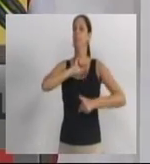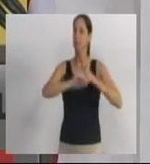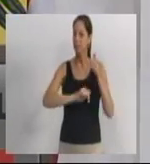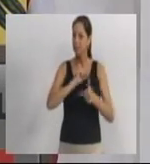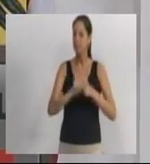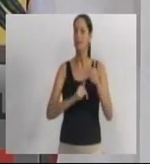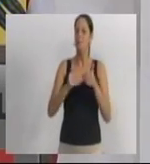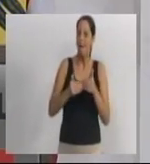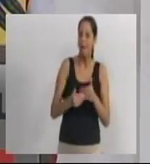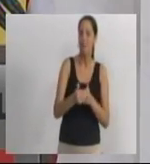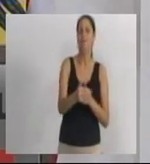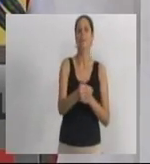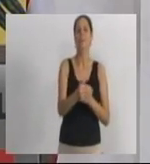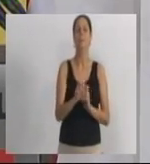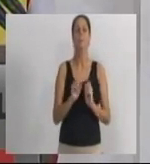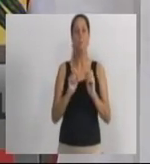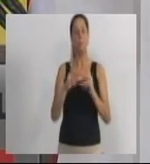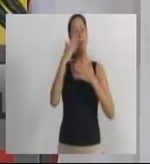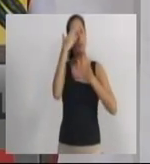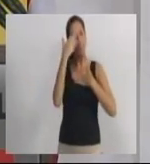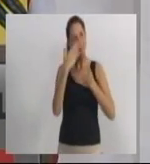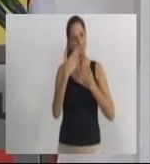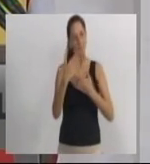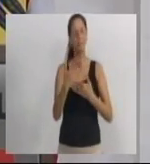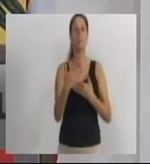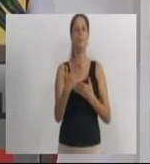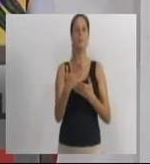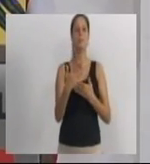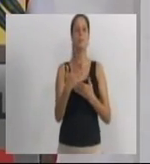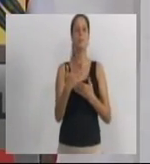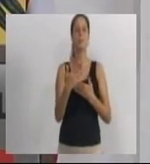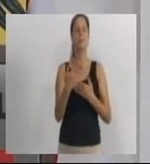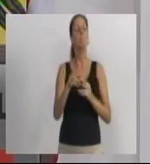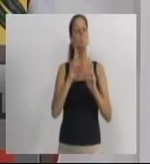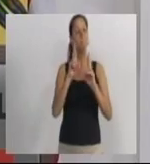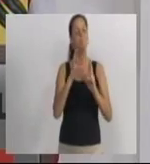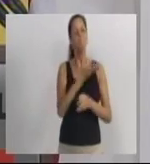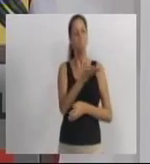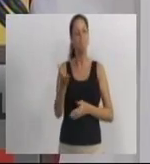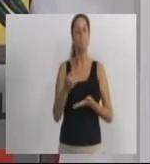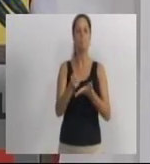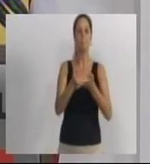Tá certo? Obrigada. E contamos com a ajuda de vocês.